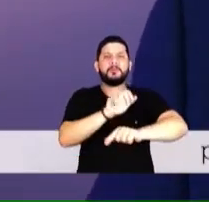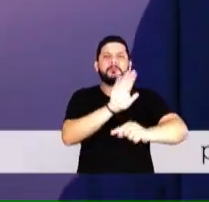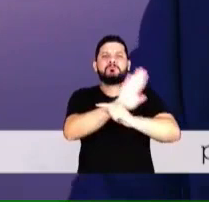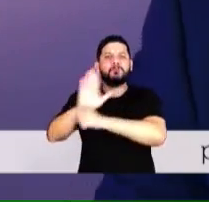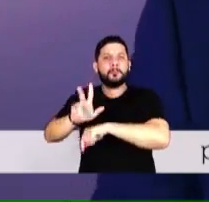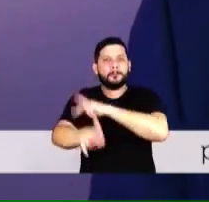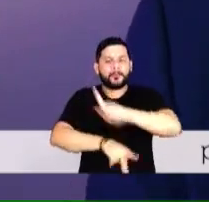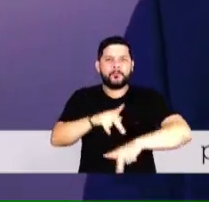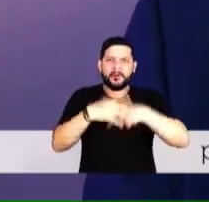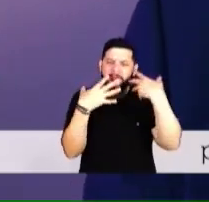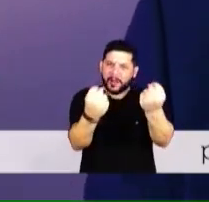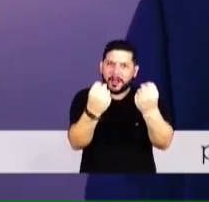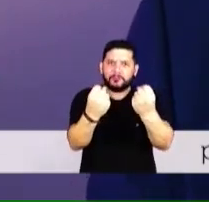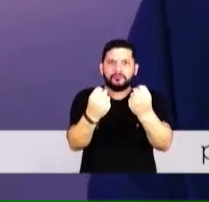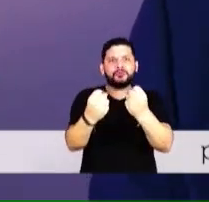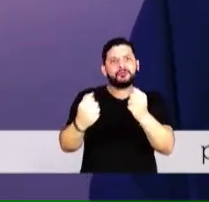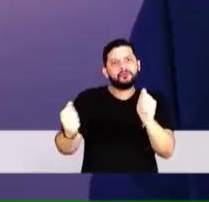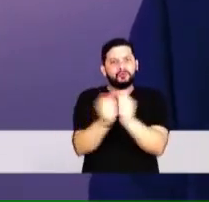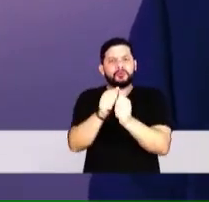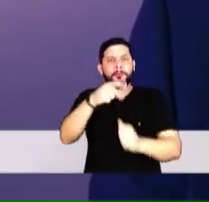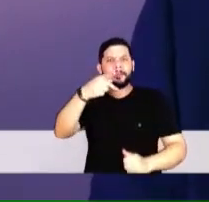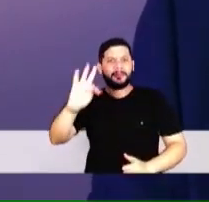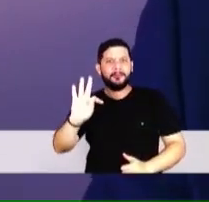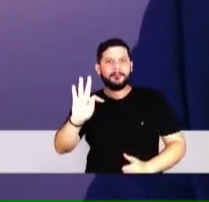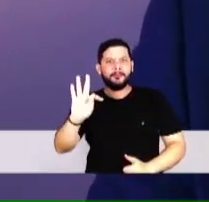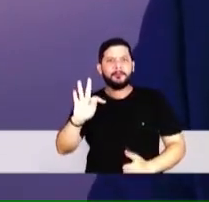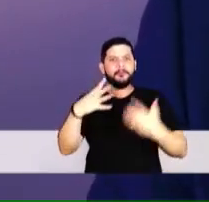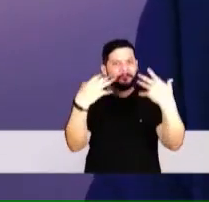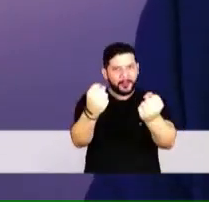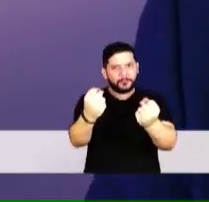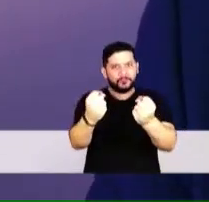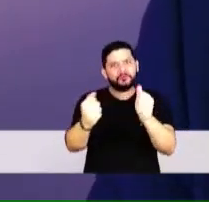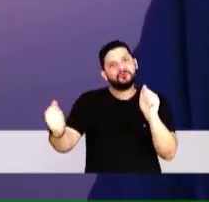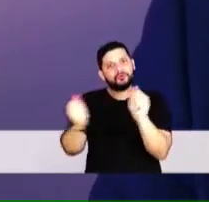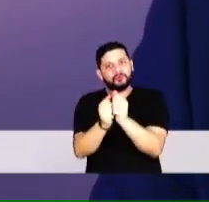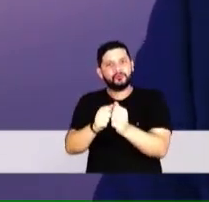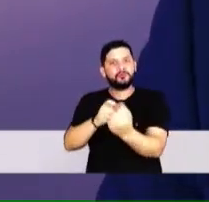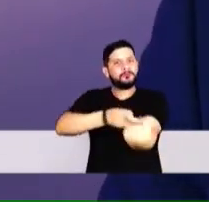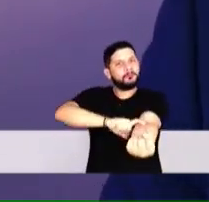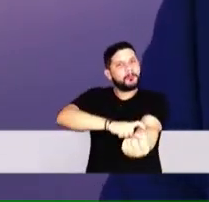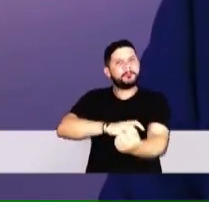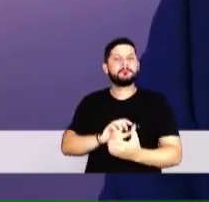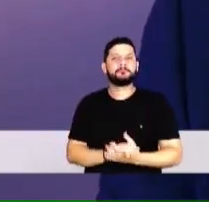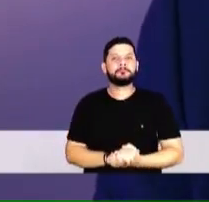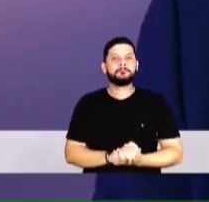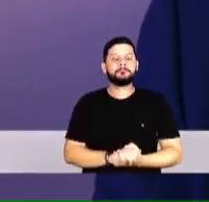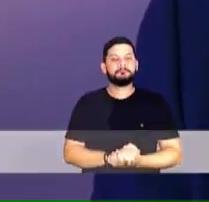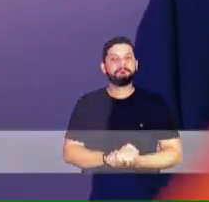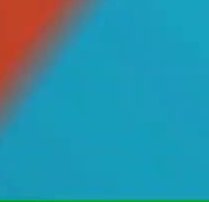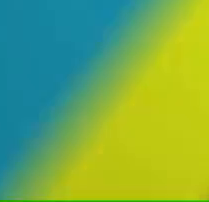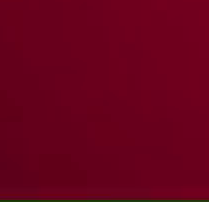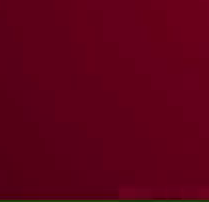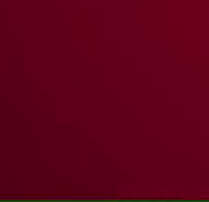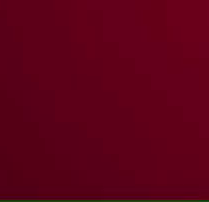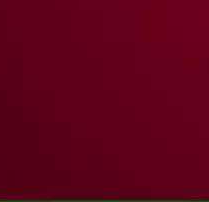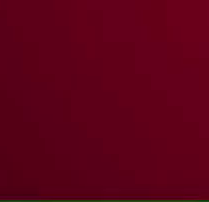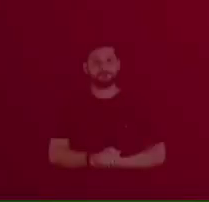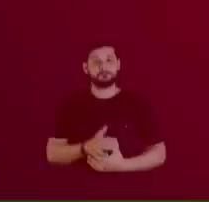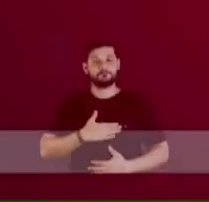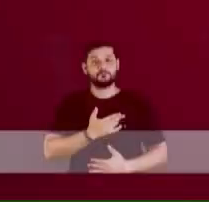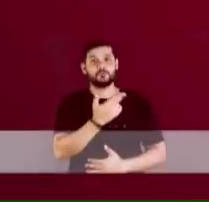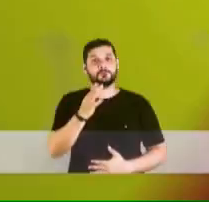está preparado para fazer as mudanças que o nosso povo precisa. Vamos com o Partido dos Trabalhadores. Vamos com Eumano de